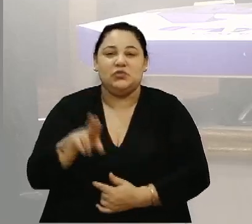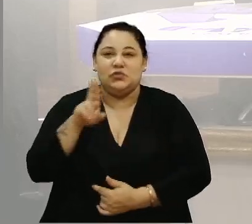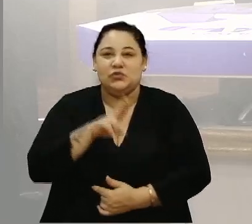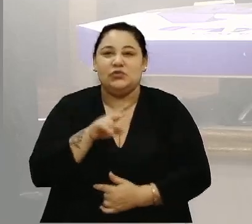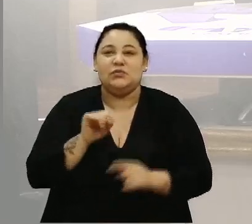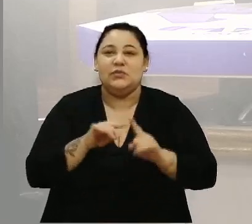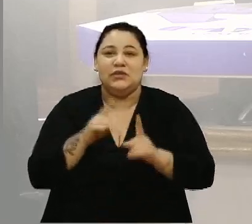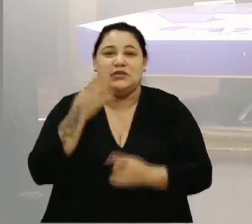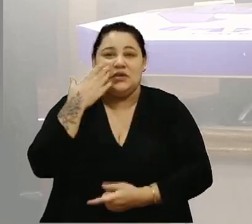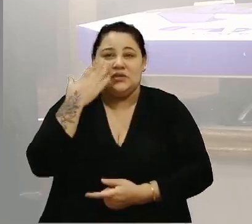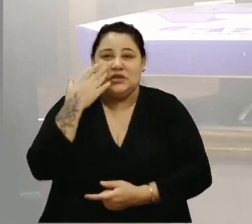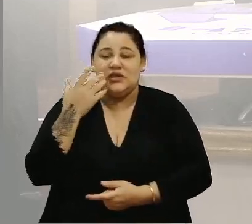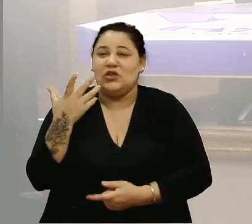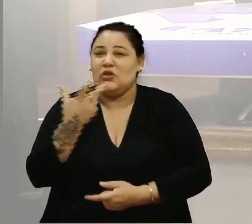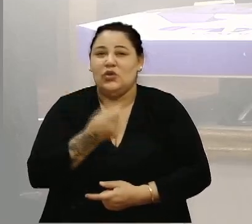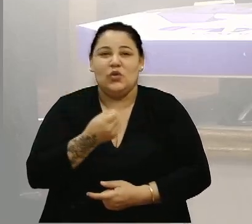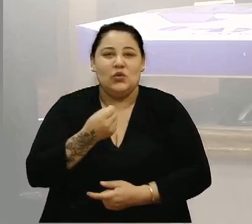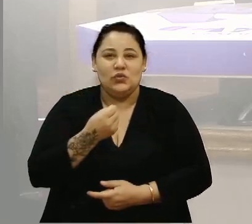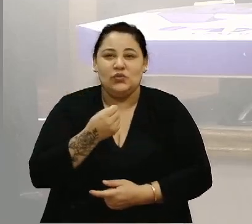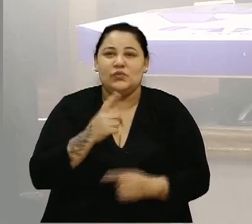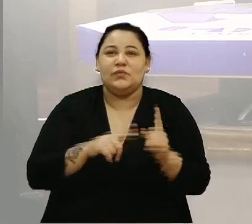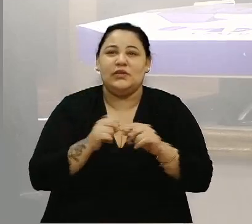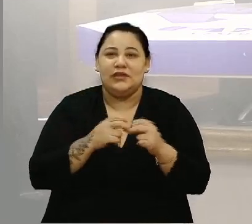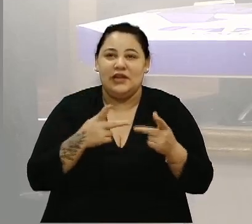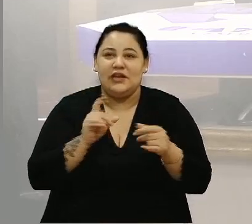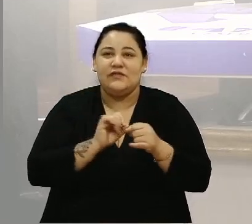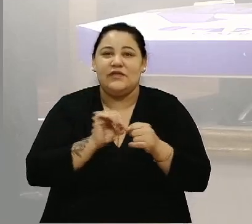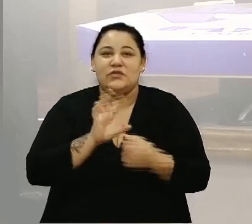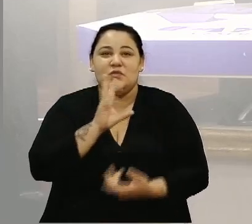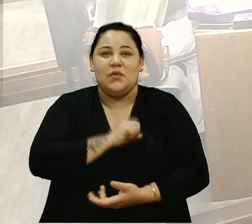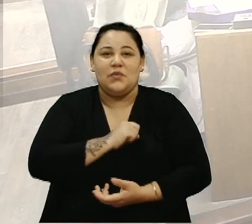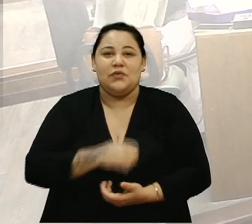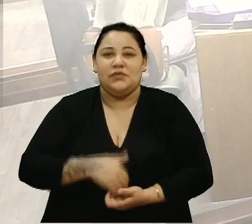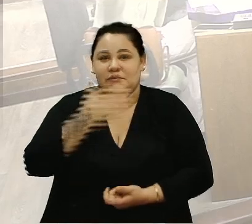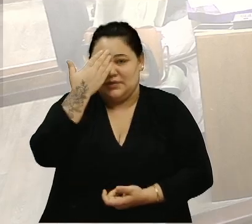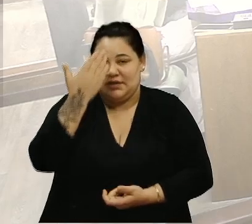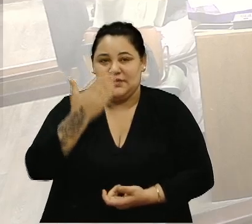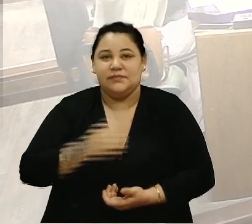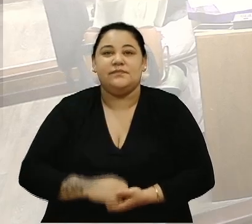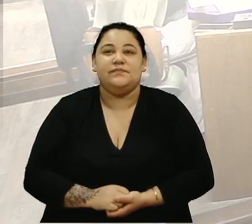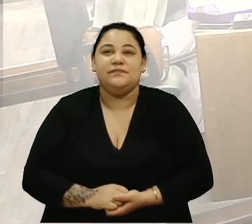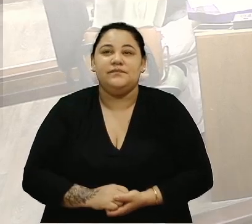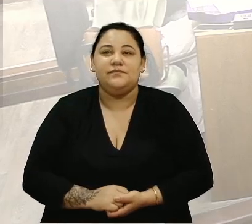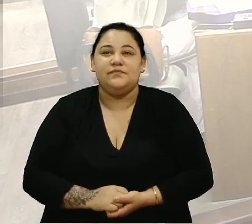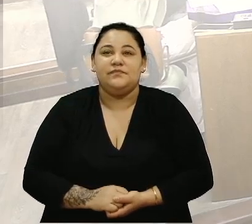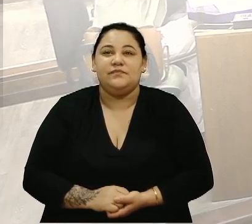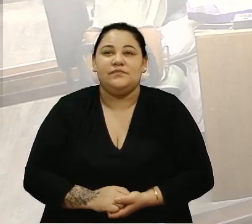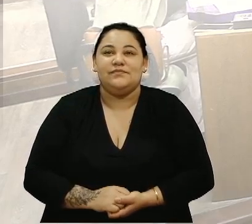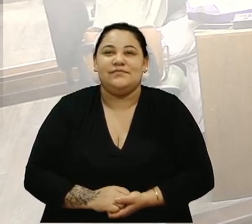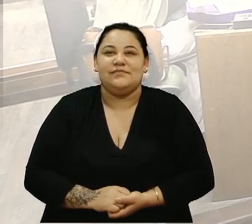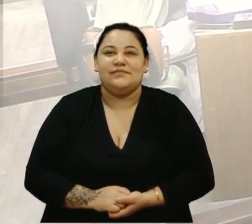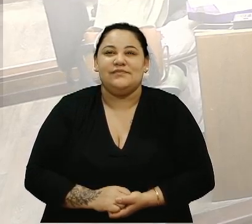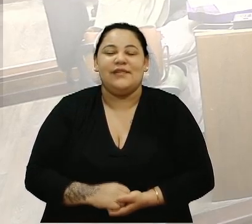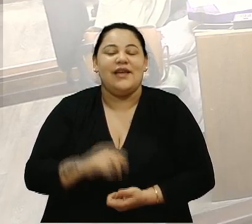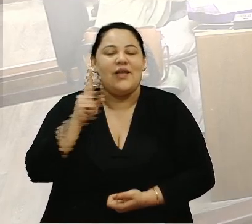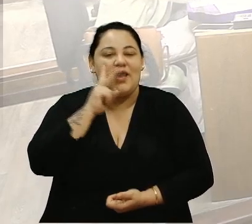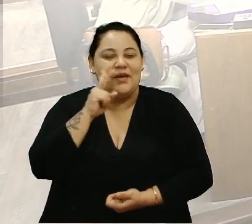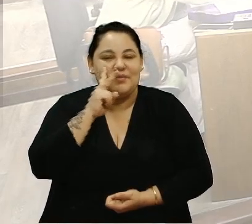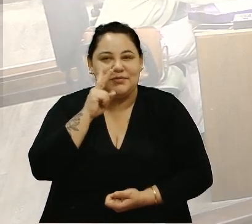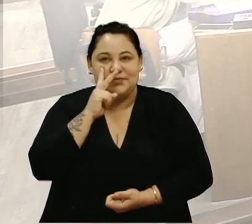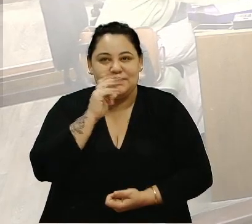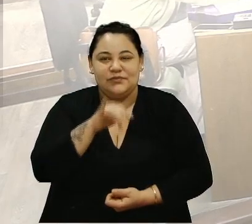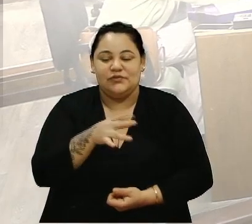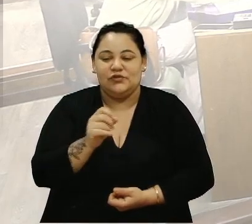todo o material que eles fazem, fabricam com amor. Obrigado. Sim, de fato, né? Eu lembro do seu Jorge, que quando a gente ia